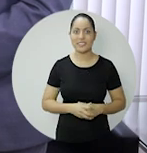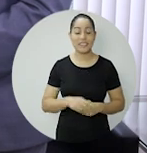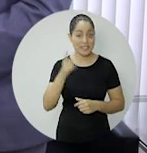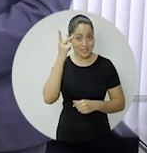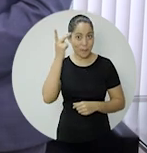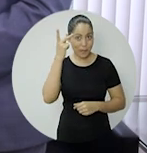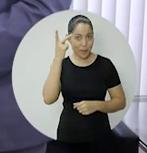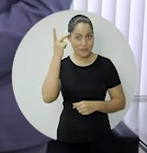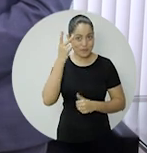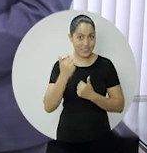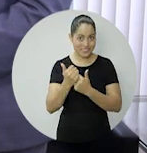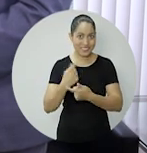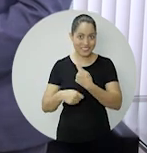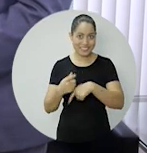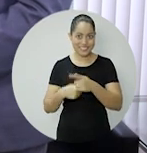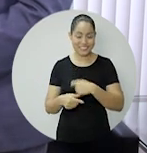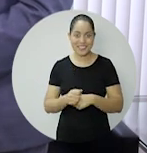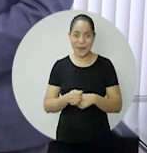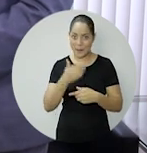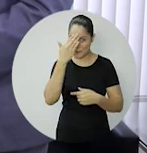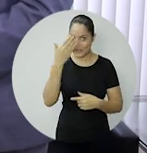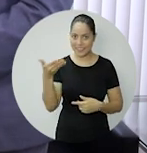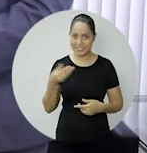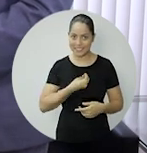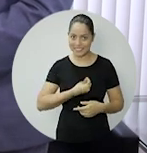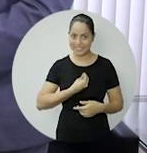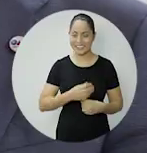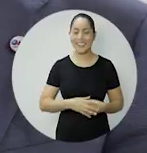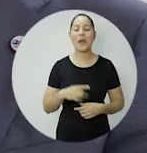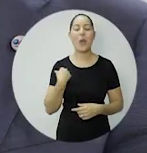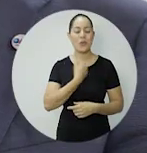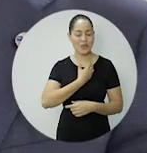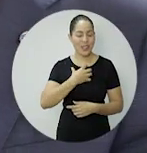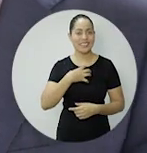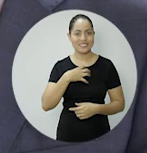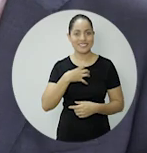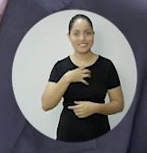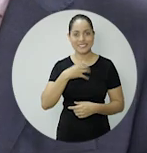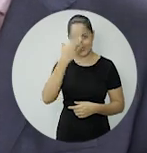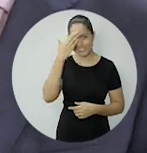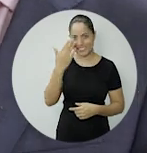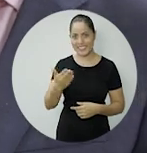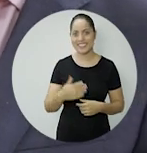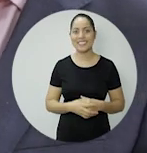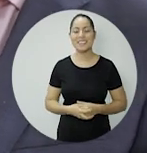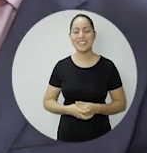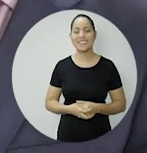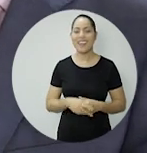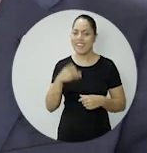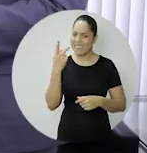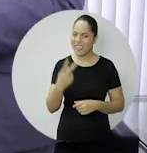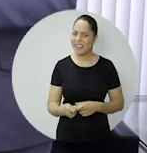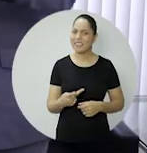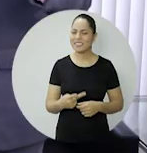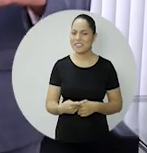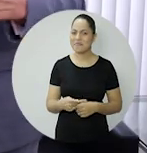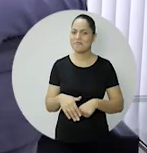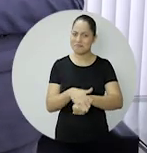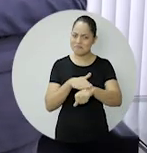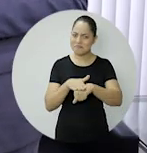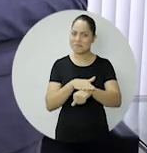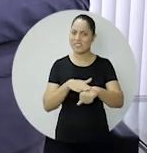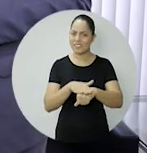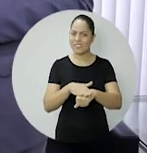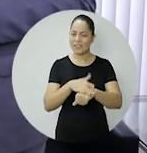Assistência dos Advogados daqui de São Paulo. Muito obrigada por participar conosco aqui do OAB Entrevista. Nós que agradecemos a oportunidade, Natália, e estamos